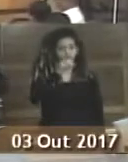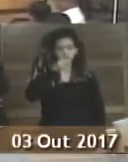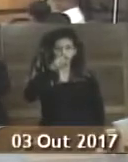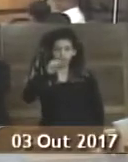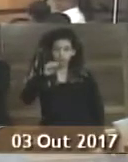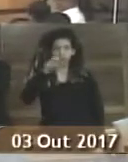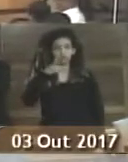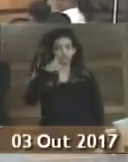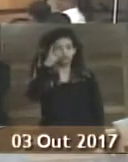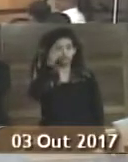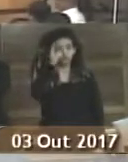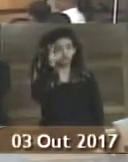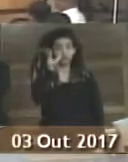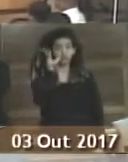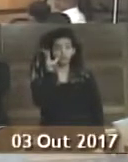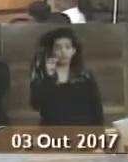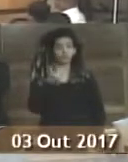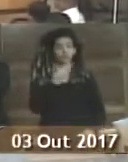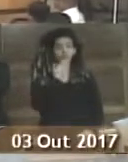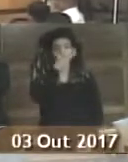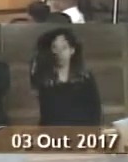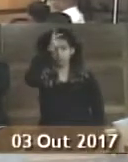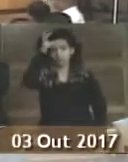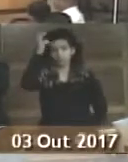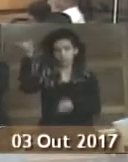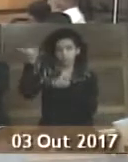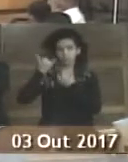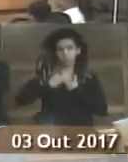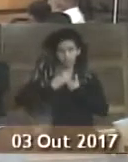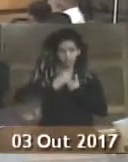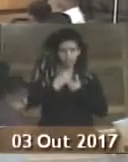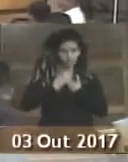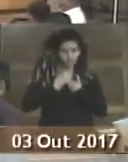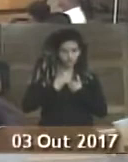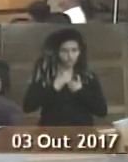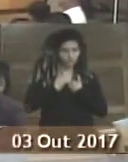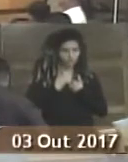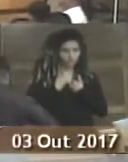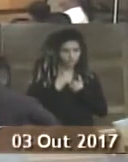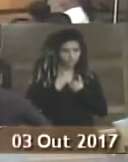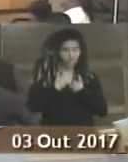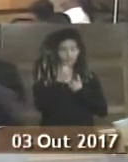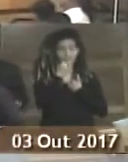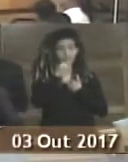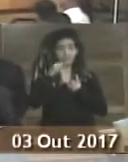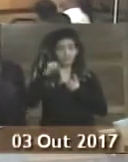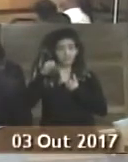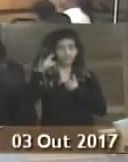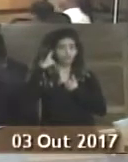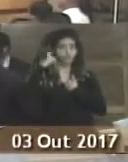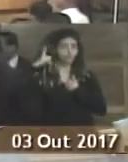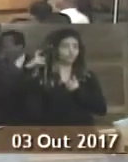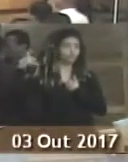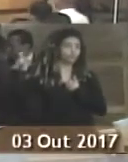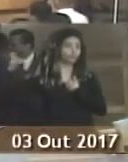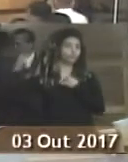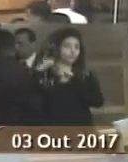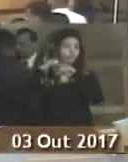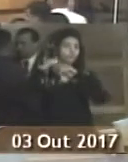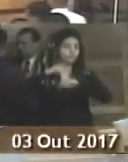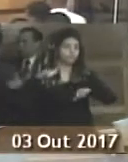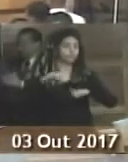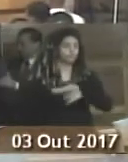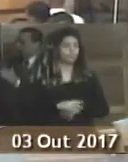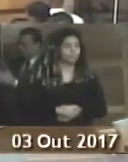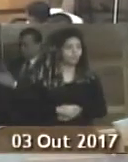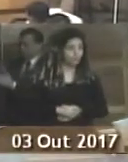1108/17, autor vereador Luciana Valverde, solicitando ao prefeito informação sobre as sirenes e sistema de alerta foram desligadas. Em discussão única, requerimento número